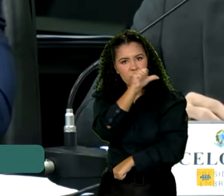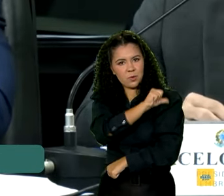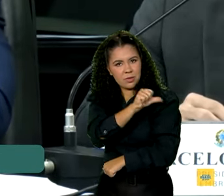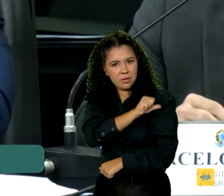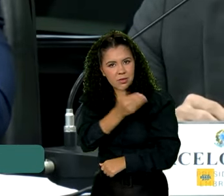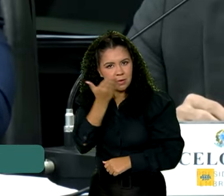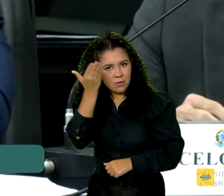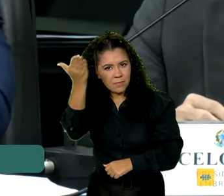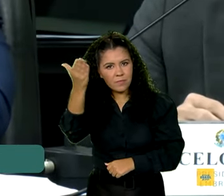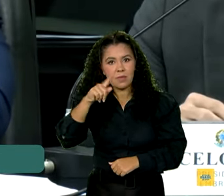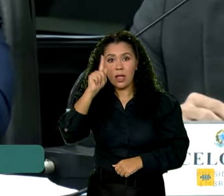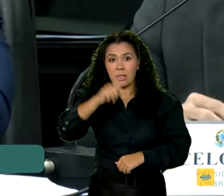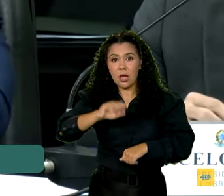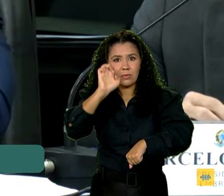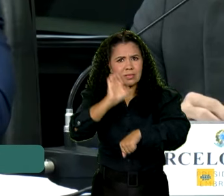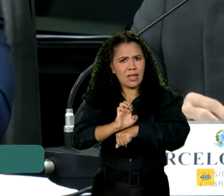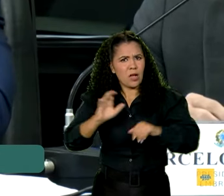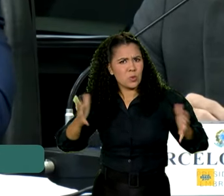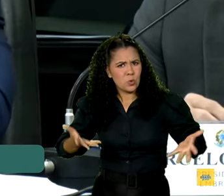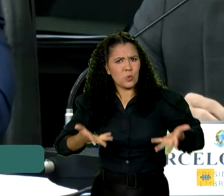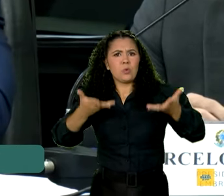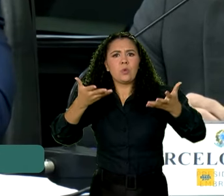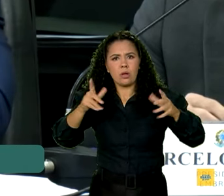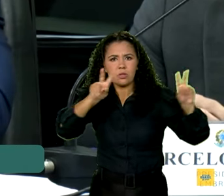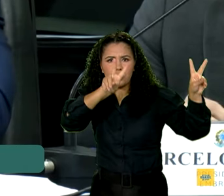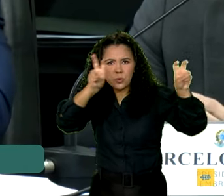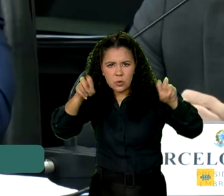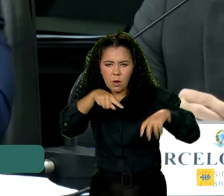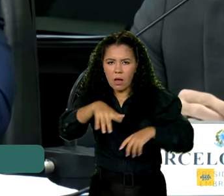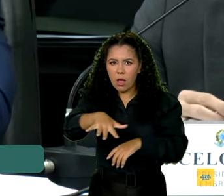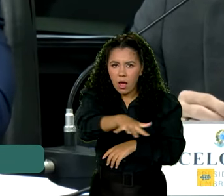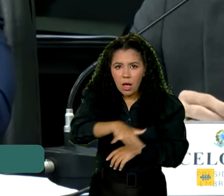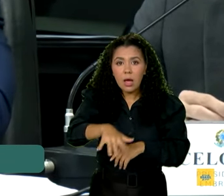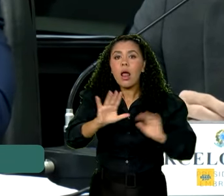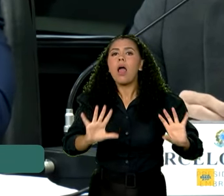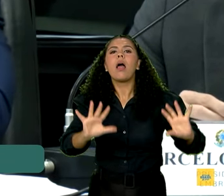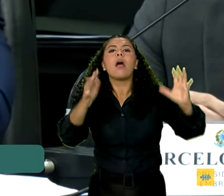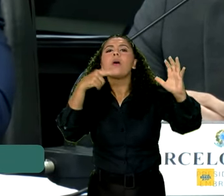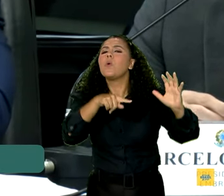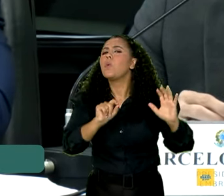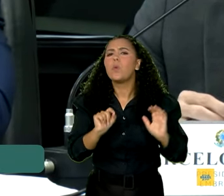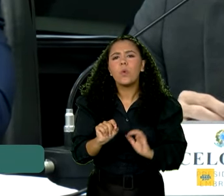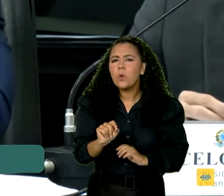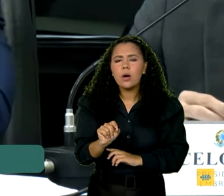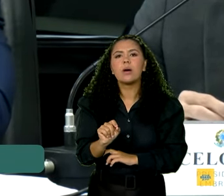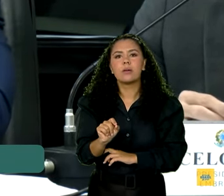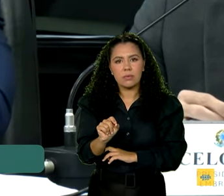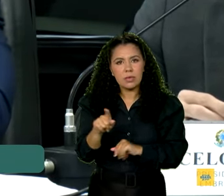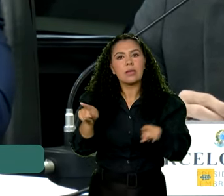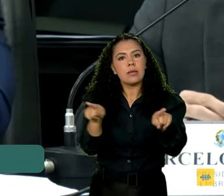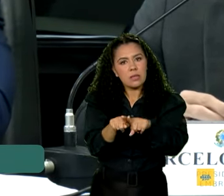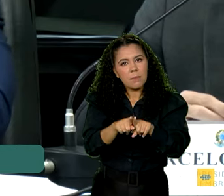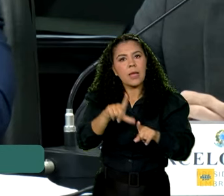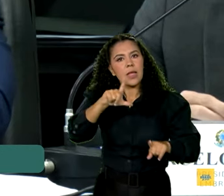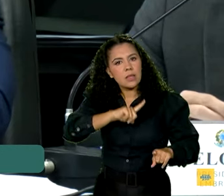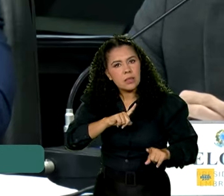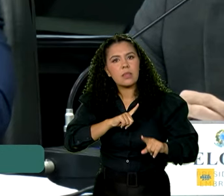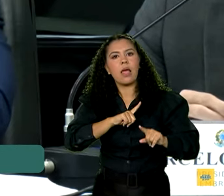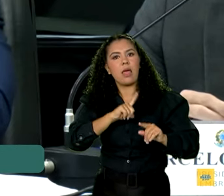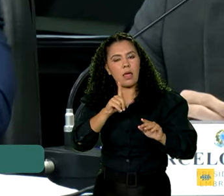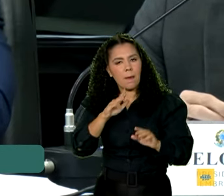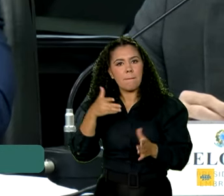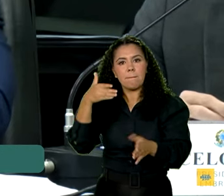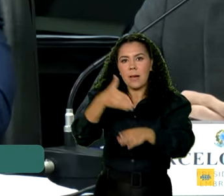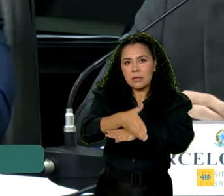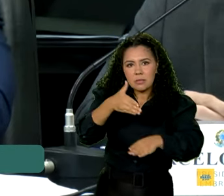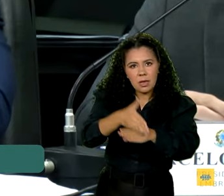grande estado emissor, para que esse evento, com a participação de artistas de